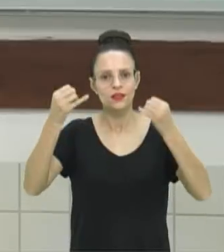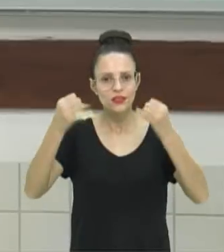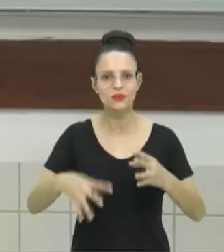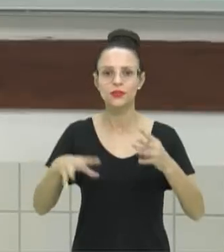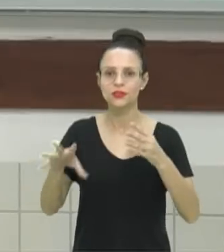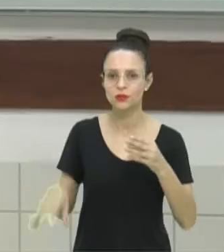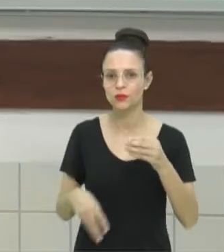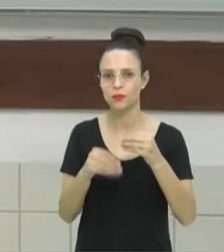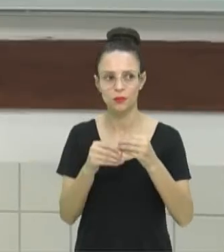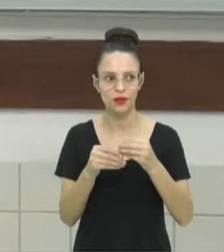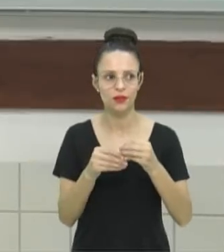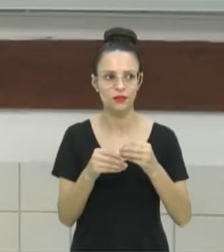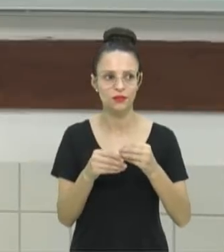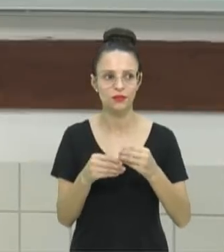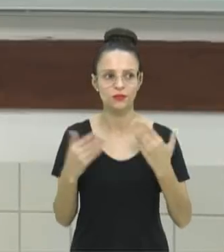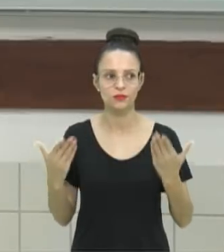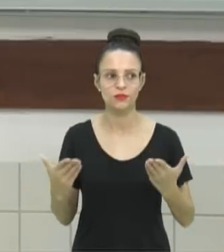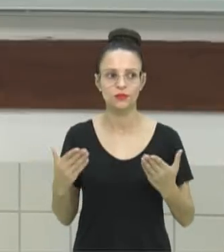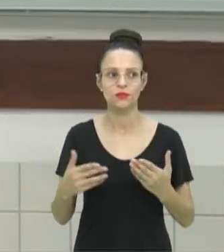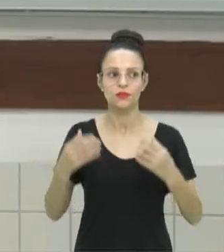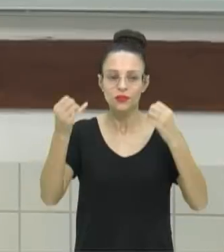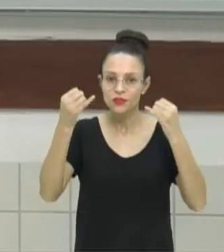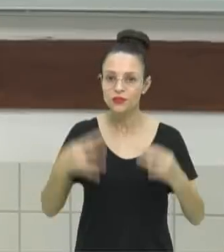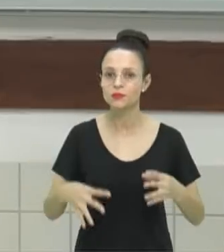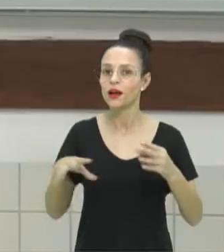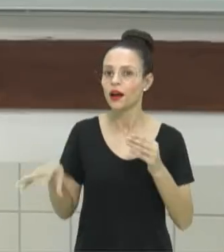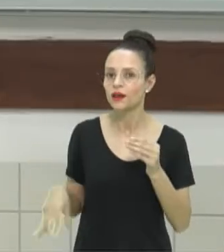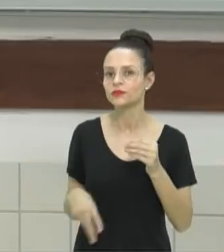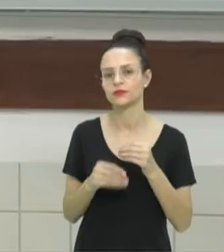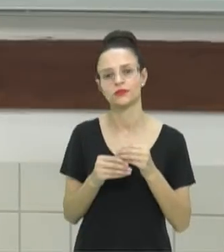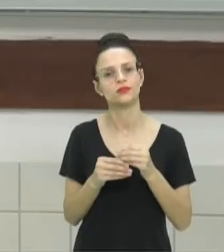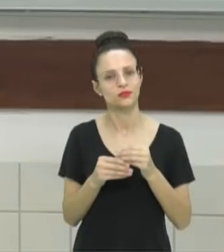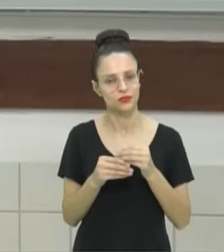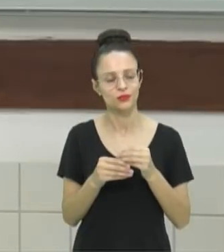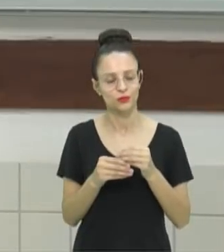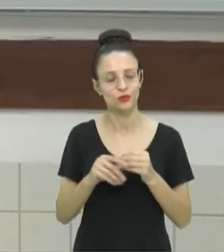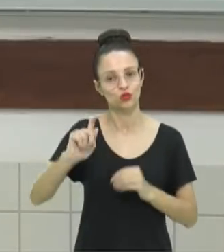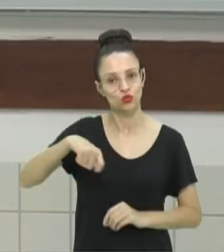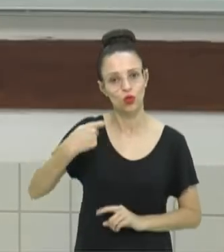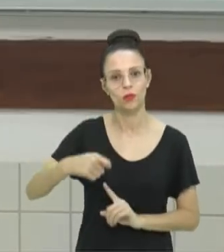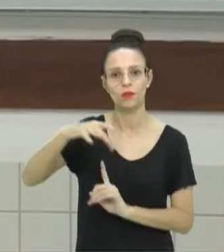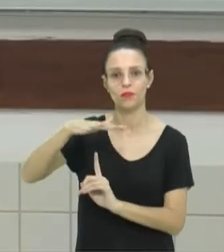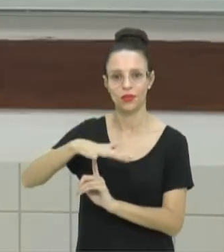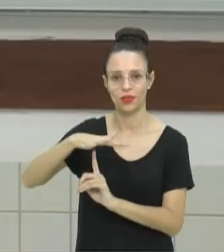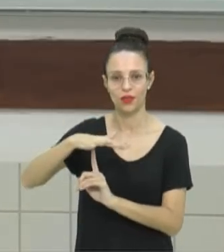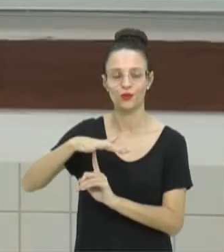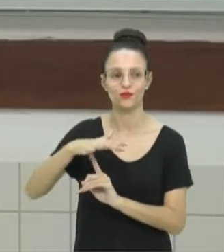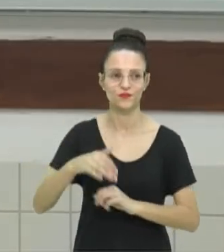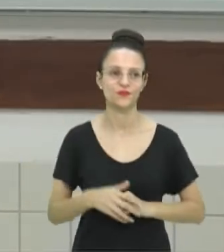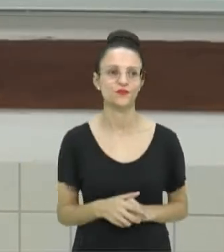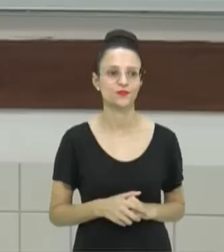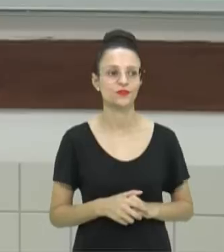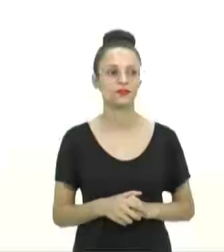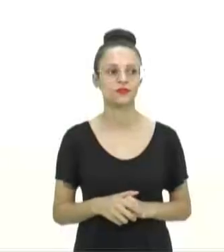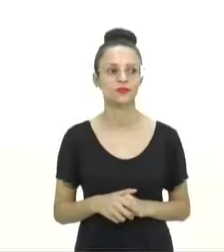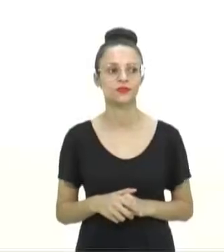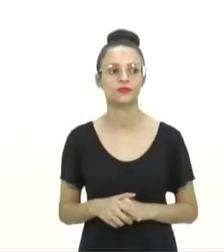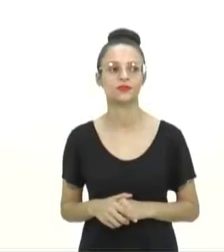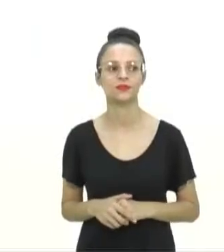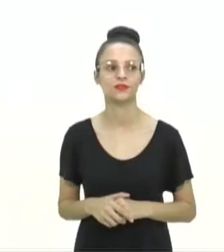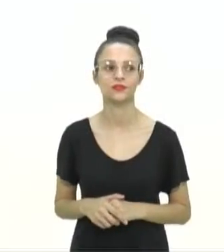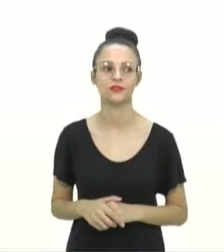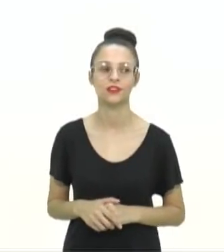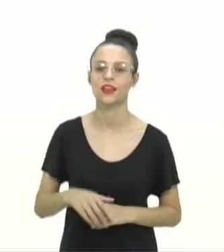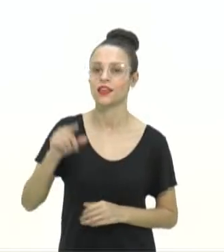a mais, gente. Uma explicação acrescentada ao pinheiro. E também, que é